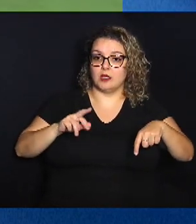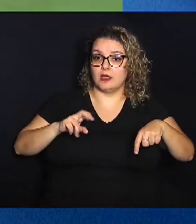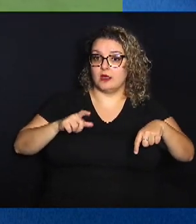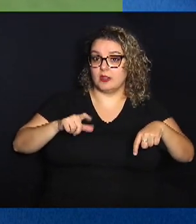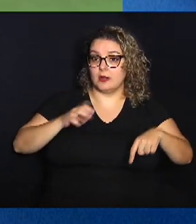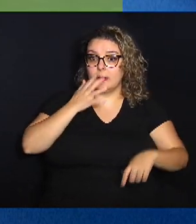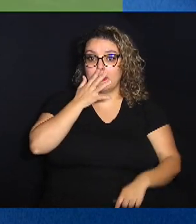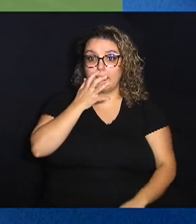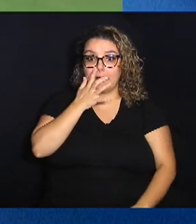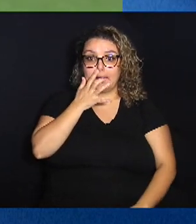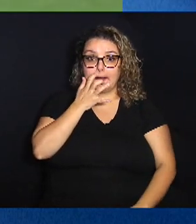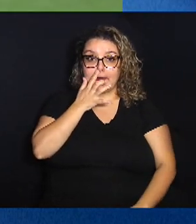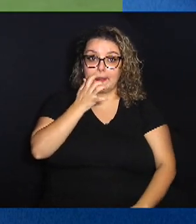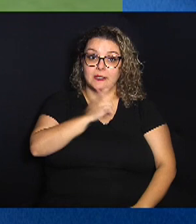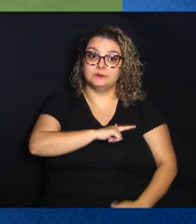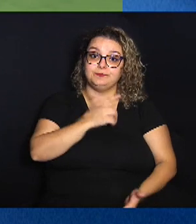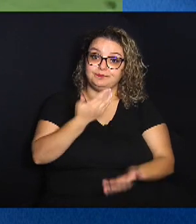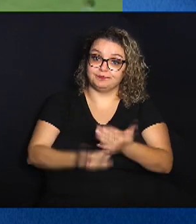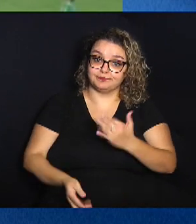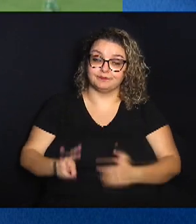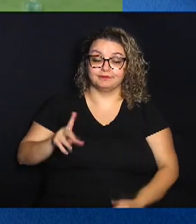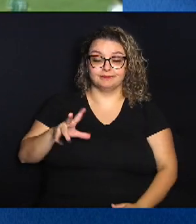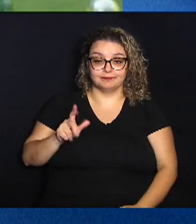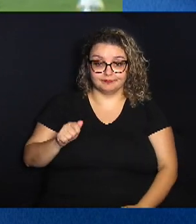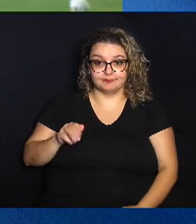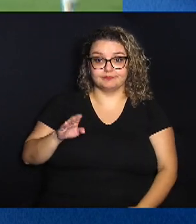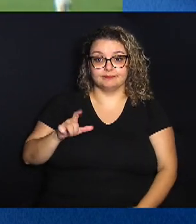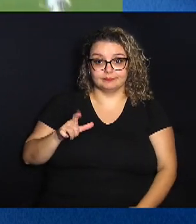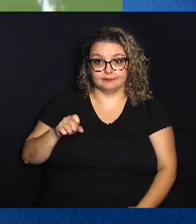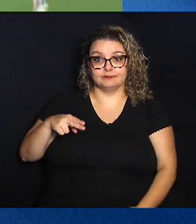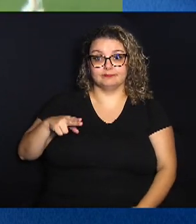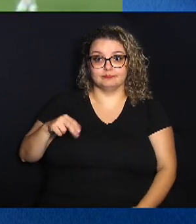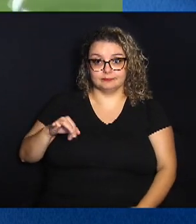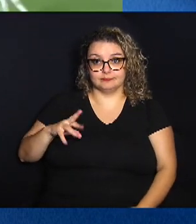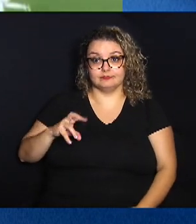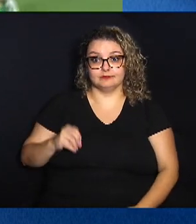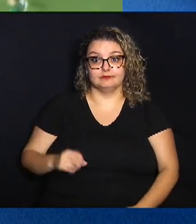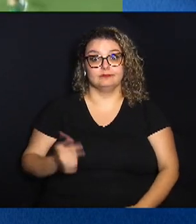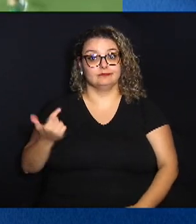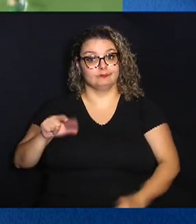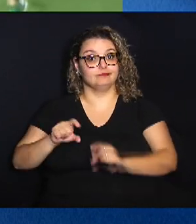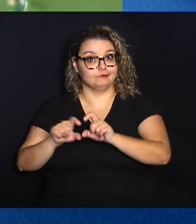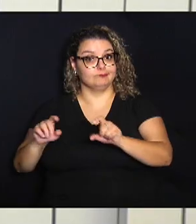Guarani perde para o Santos na Vila Belmiro e segue na lanterna da Série B.